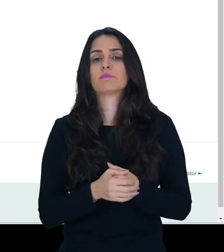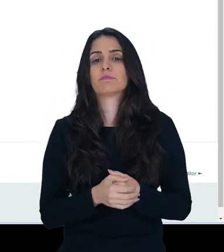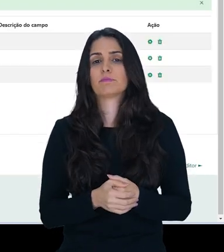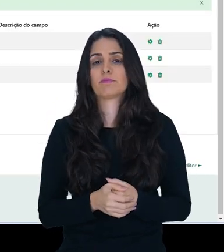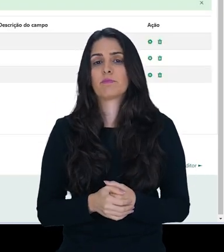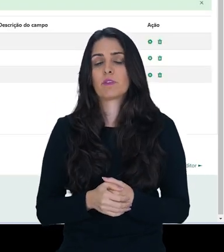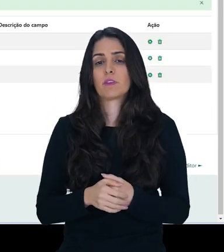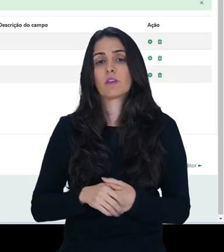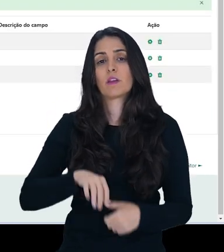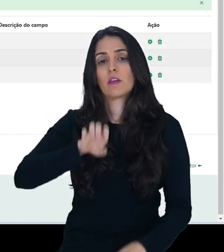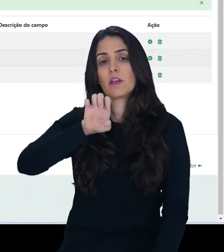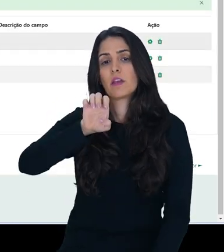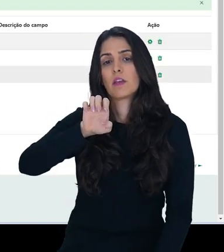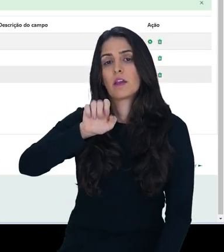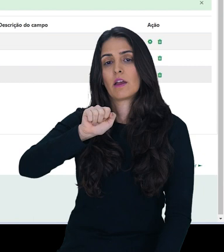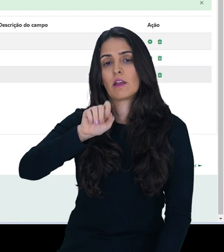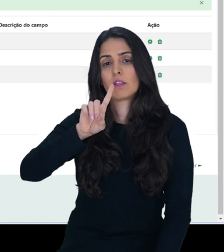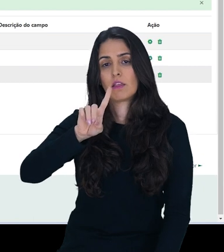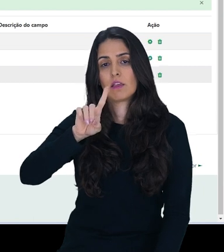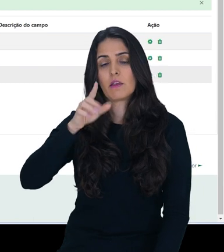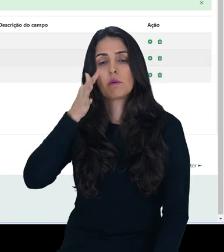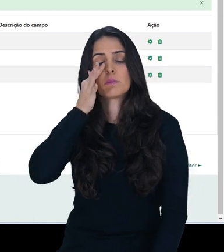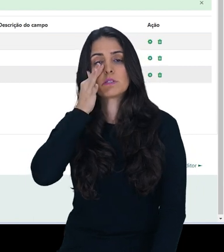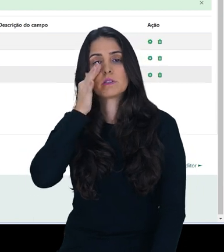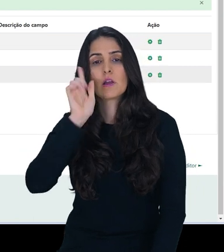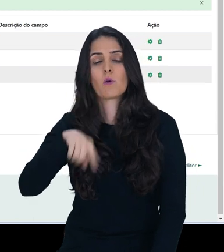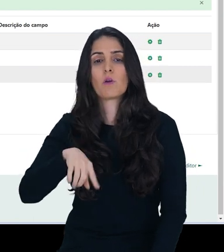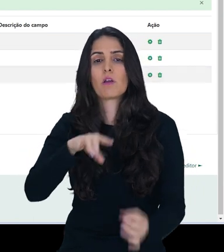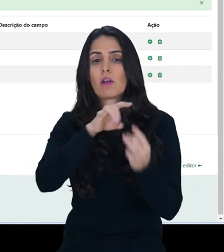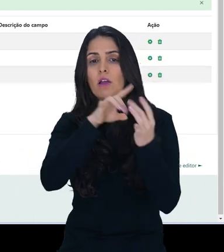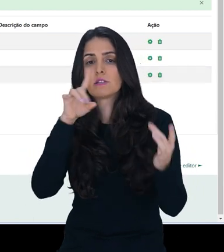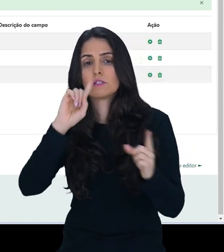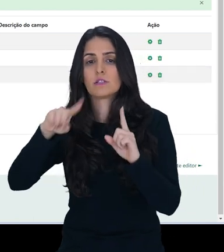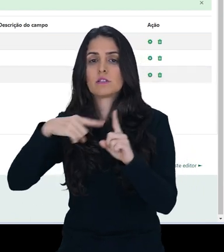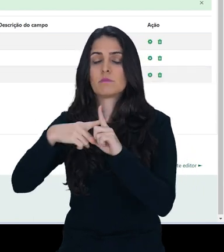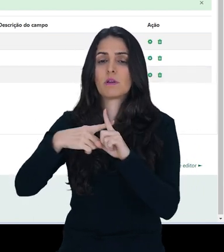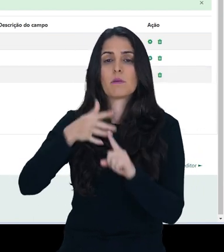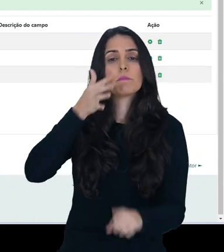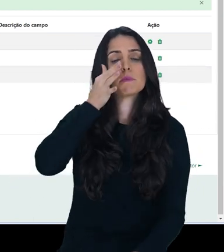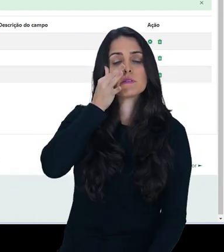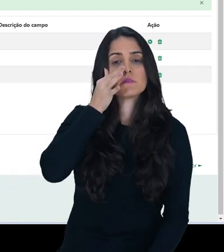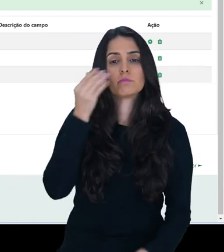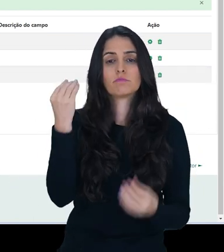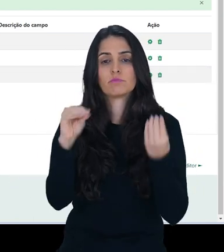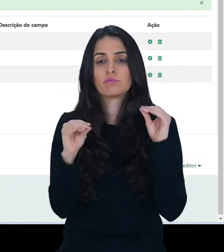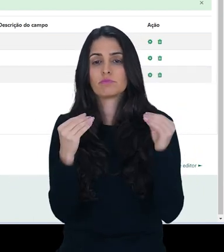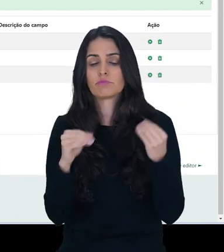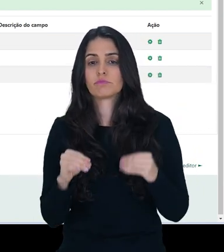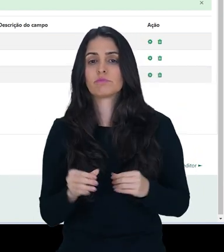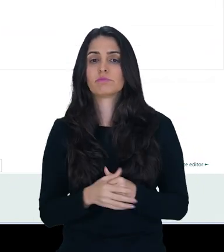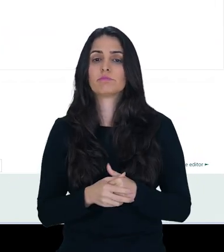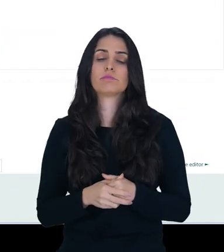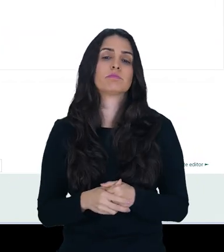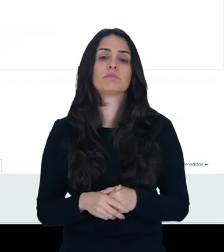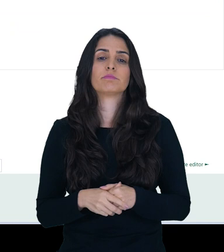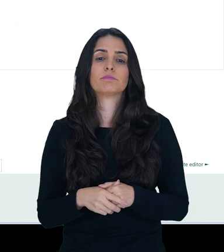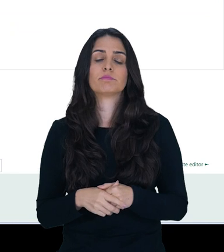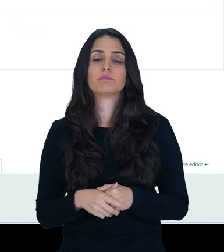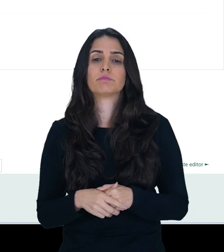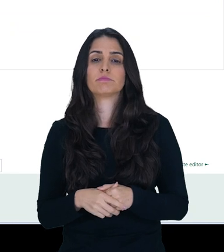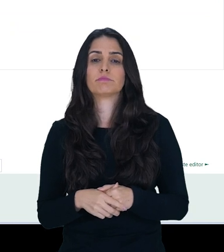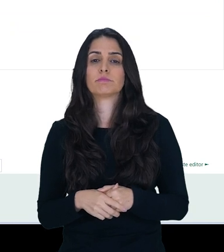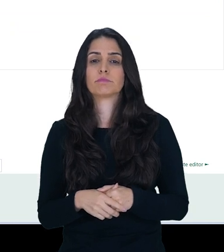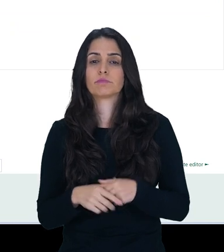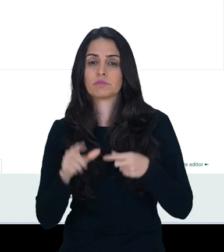é a de presencial vai ficar a caixa de seleção outro Campo aqui de data